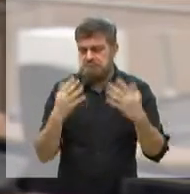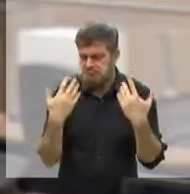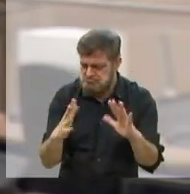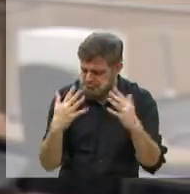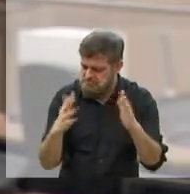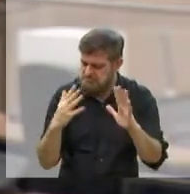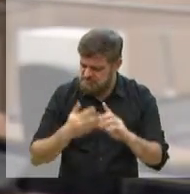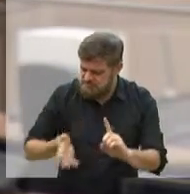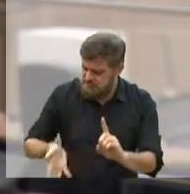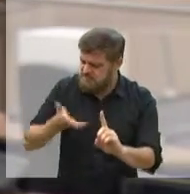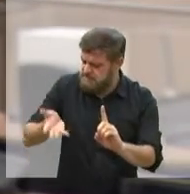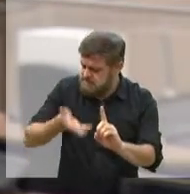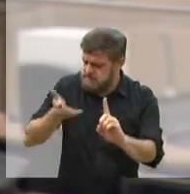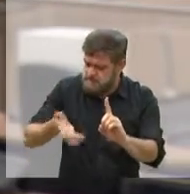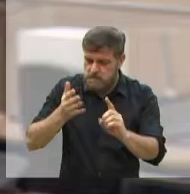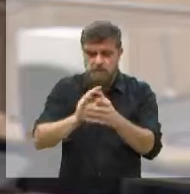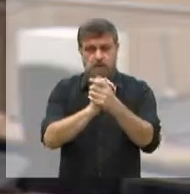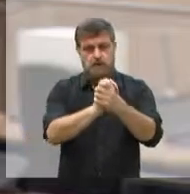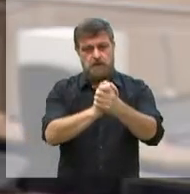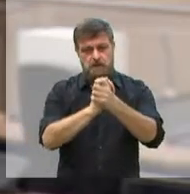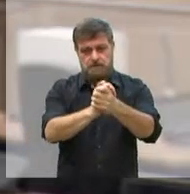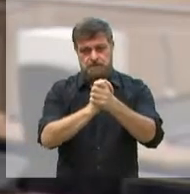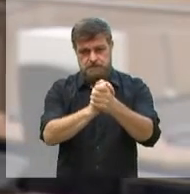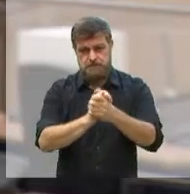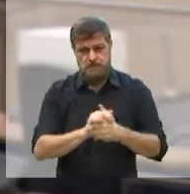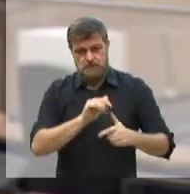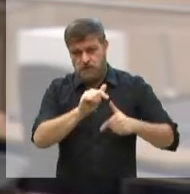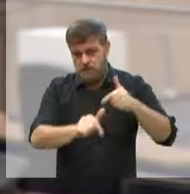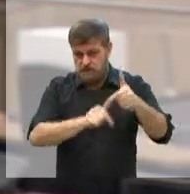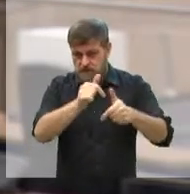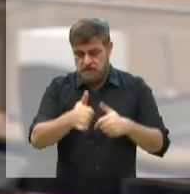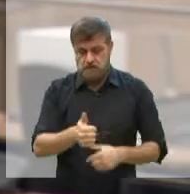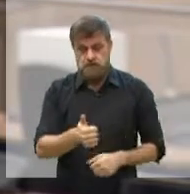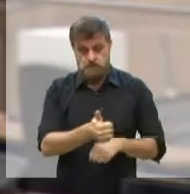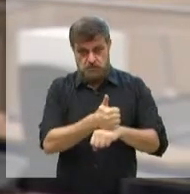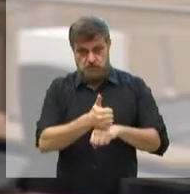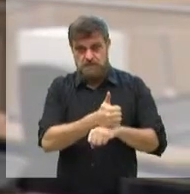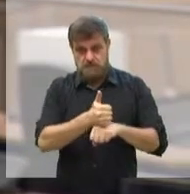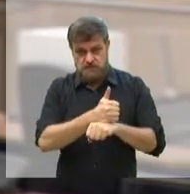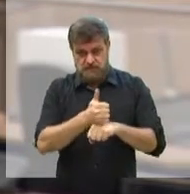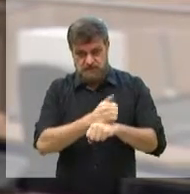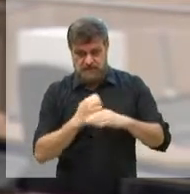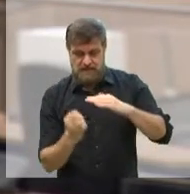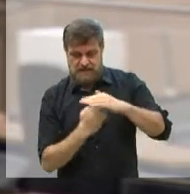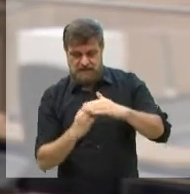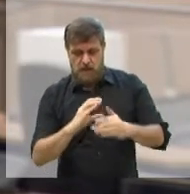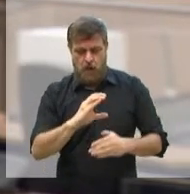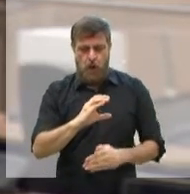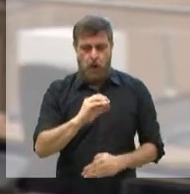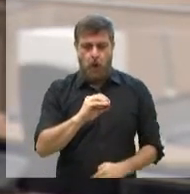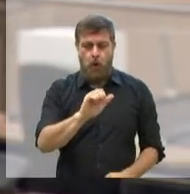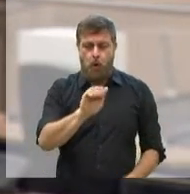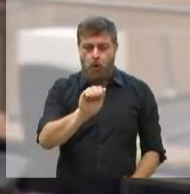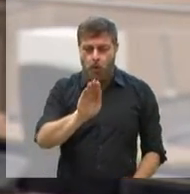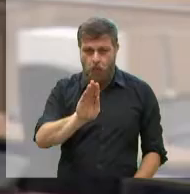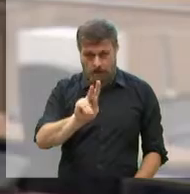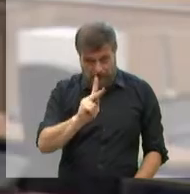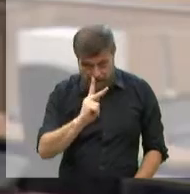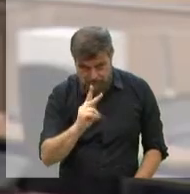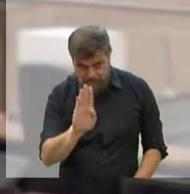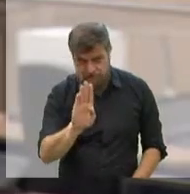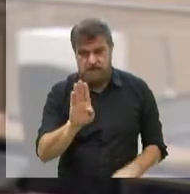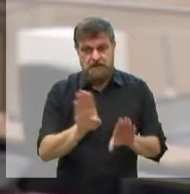elogios e parabenizando o trabalho dos técnicos da Coab, da Secretaria de Habitação, que